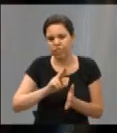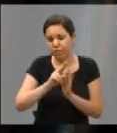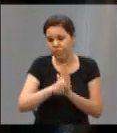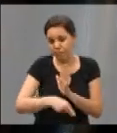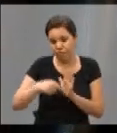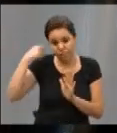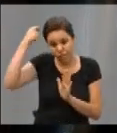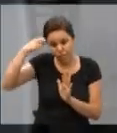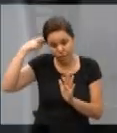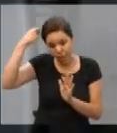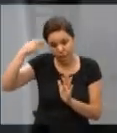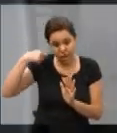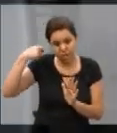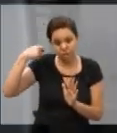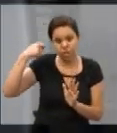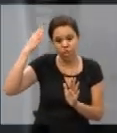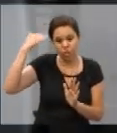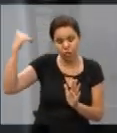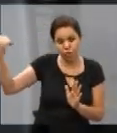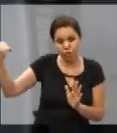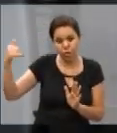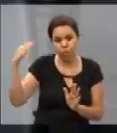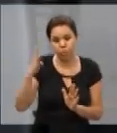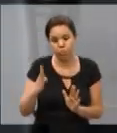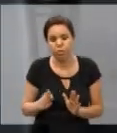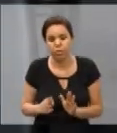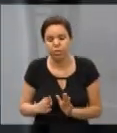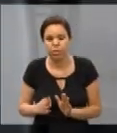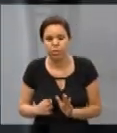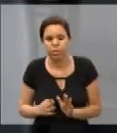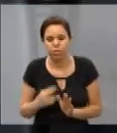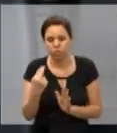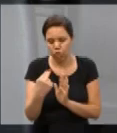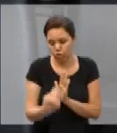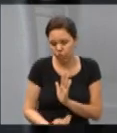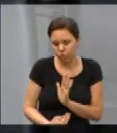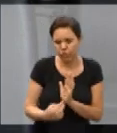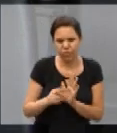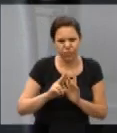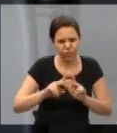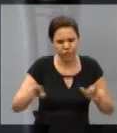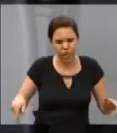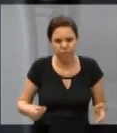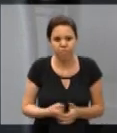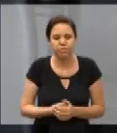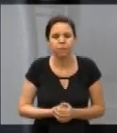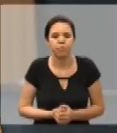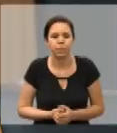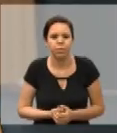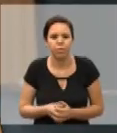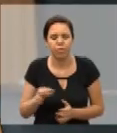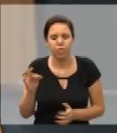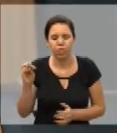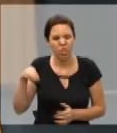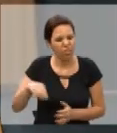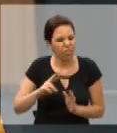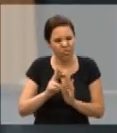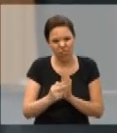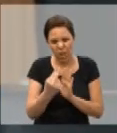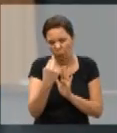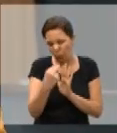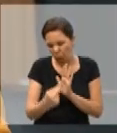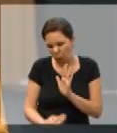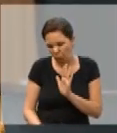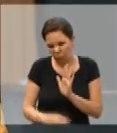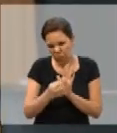Moara Semeghini e Sérgio Virgílio, Estela Maris, Cláudia Menezes, né, Tom Crivellaro e um elenco